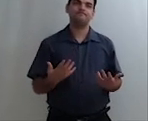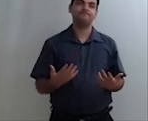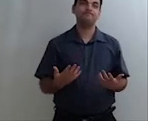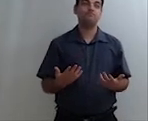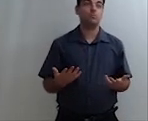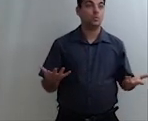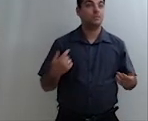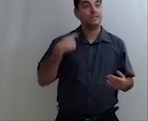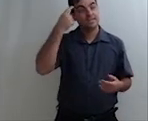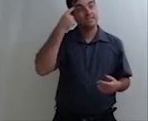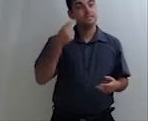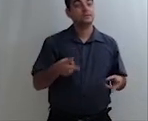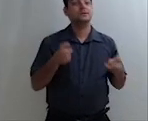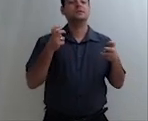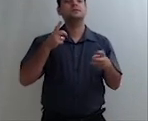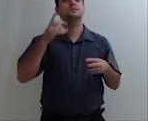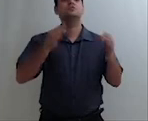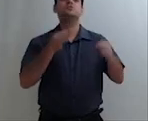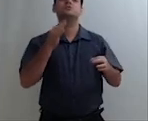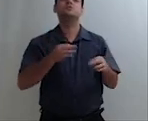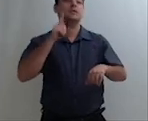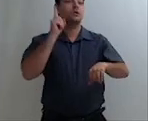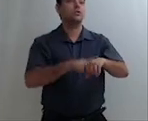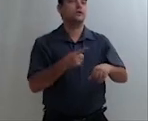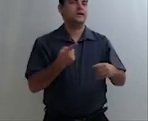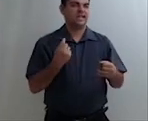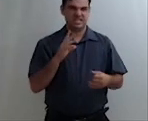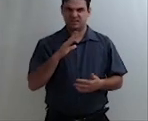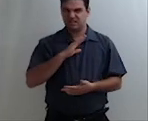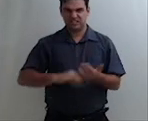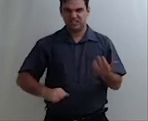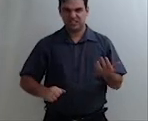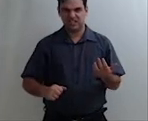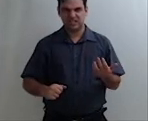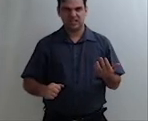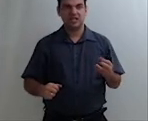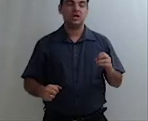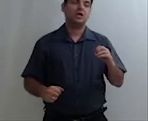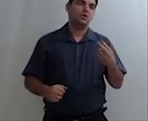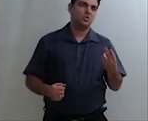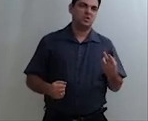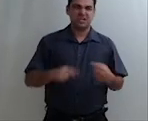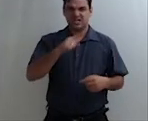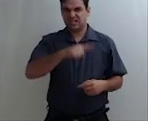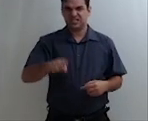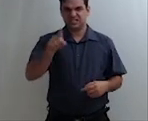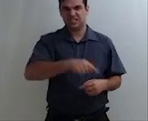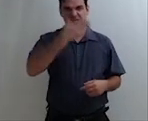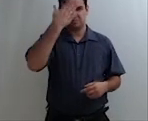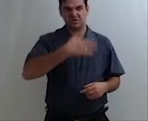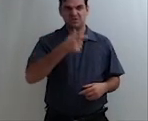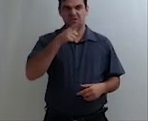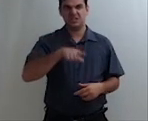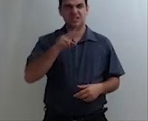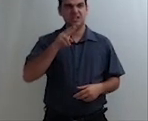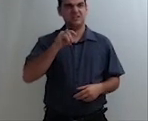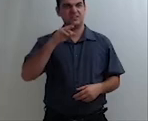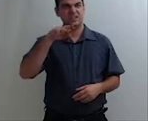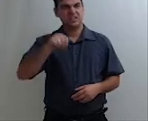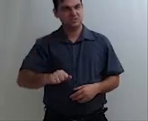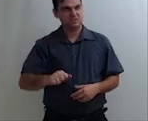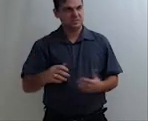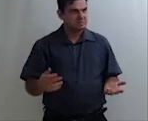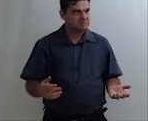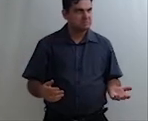reconhecimento em juízo afaste a invalidade do reconhecimento com graves defeitos